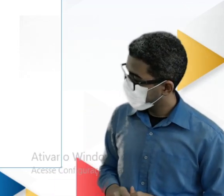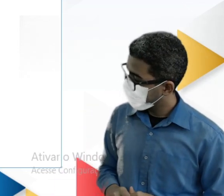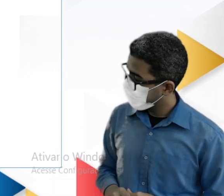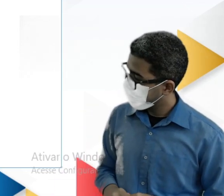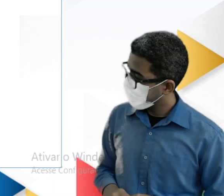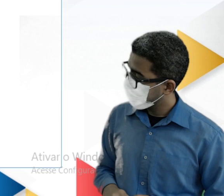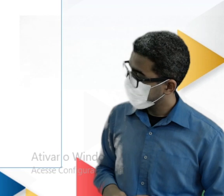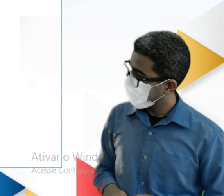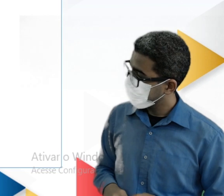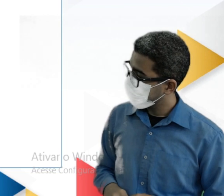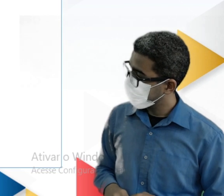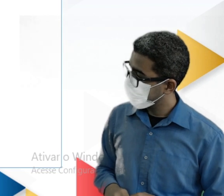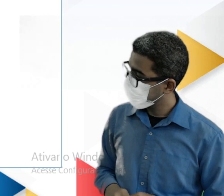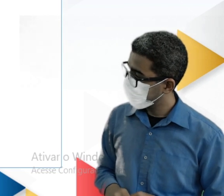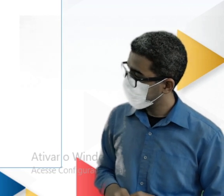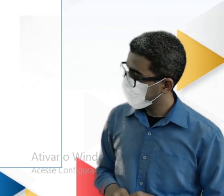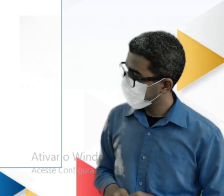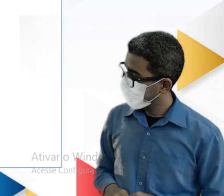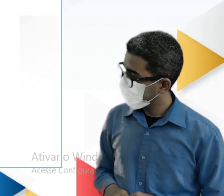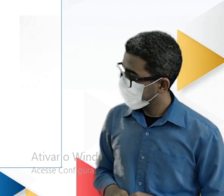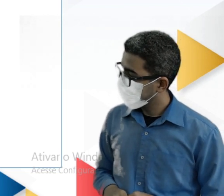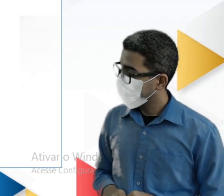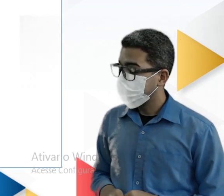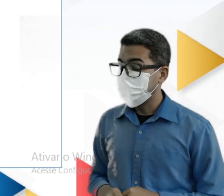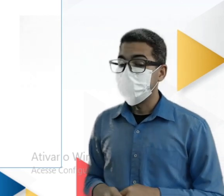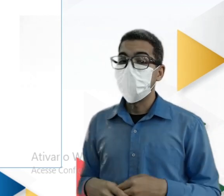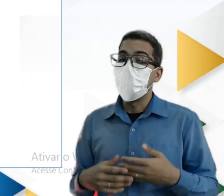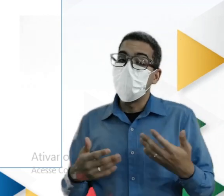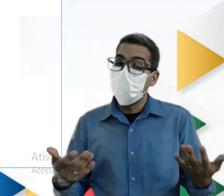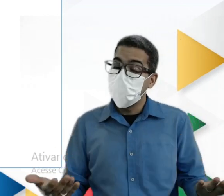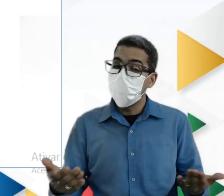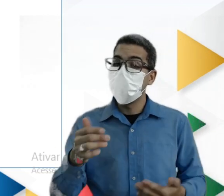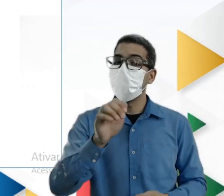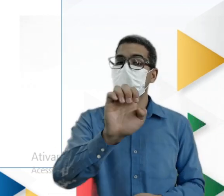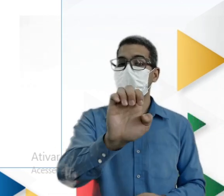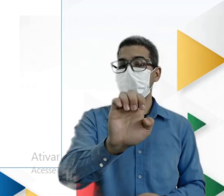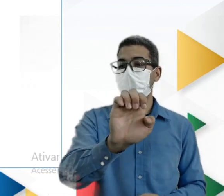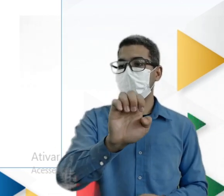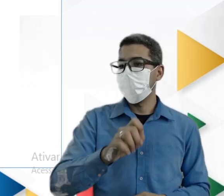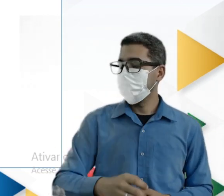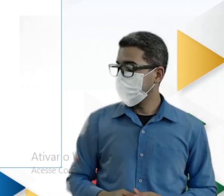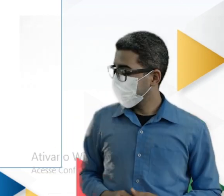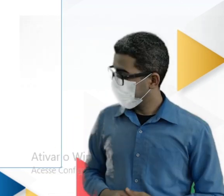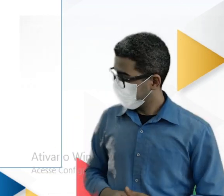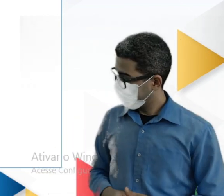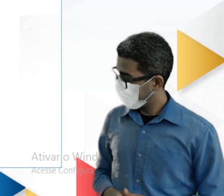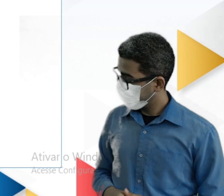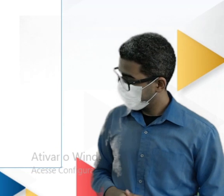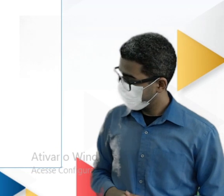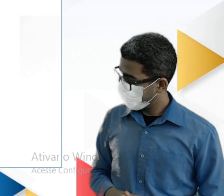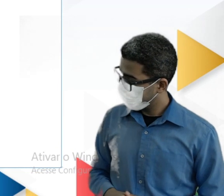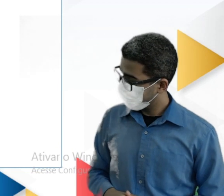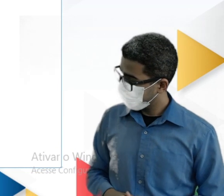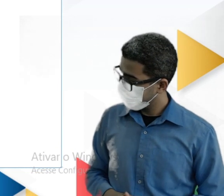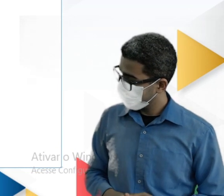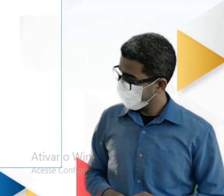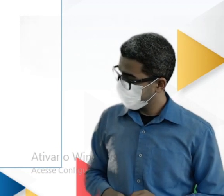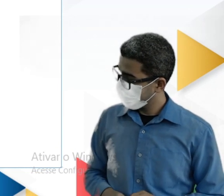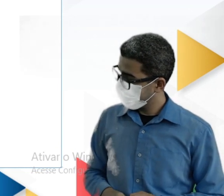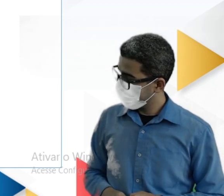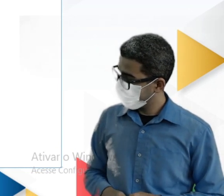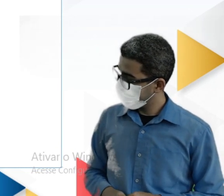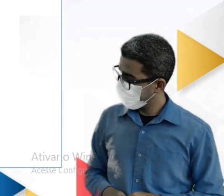superpovoado, precarizado ou superhabitado. E por último, letrinha E, local